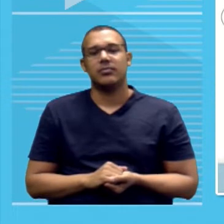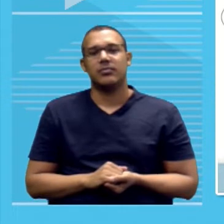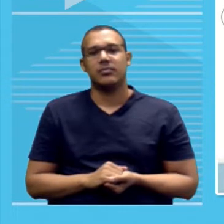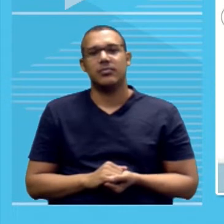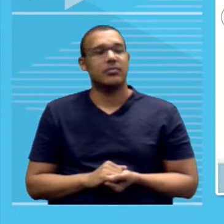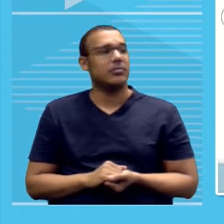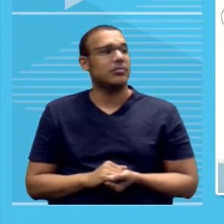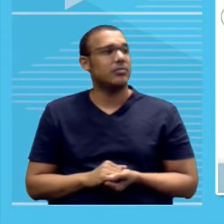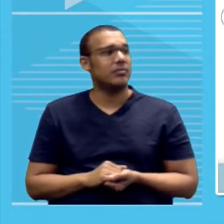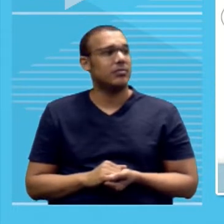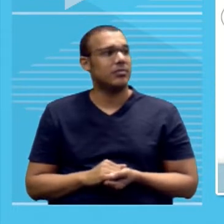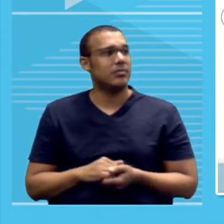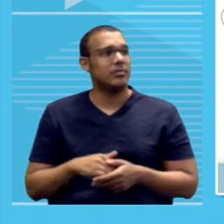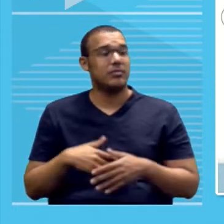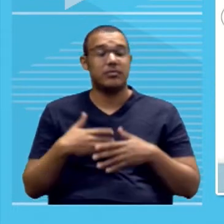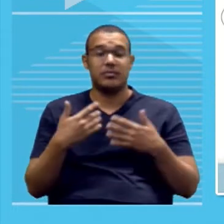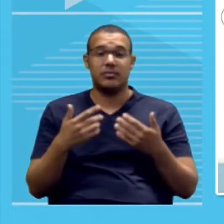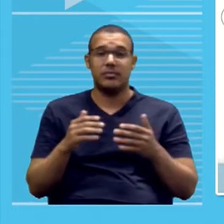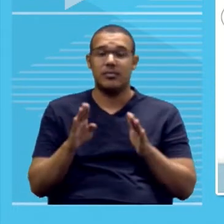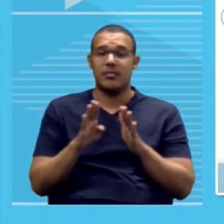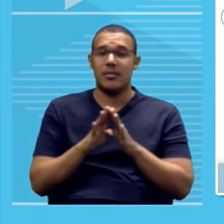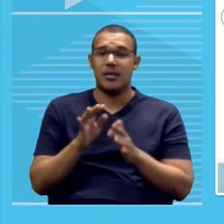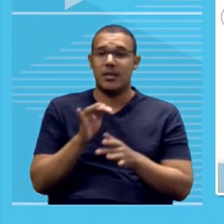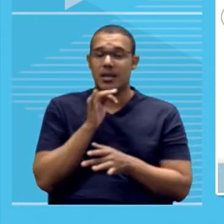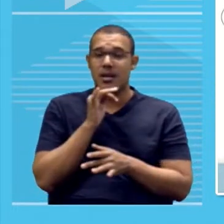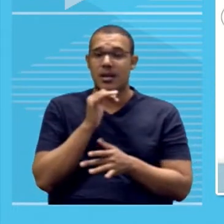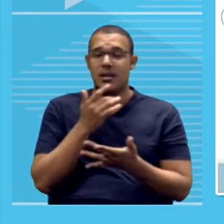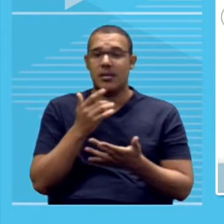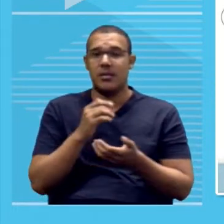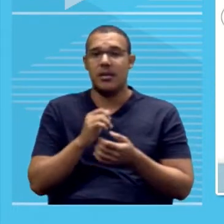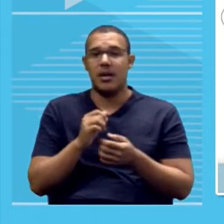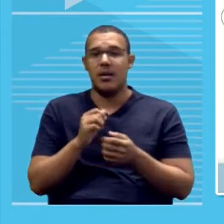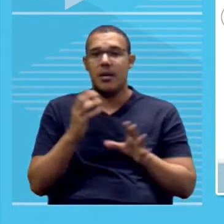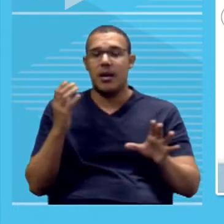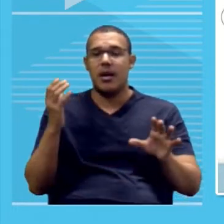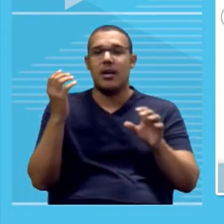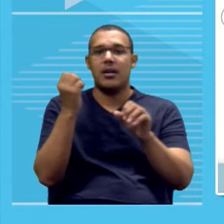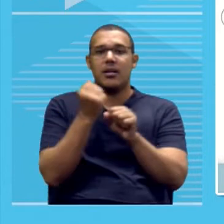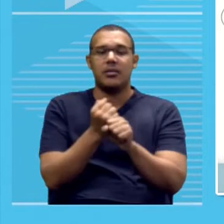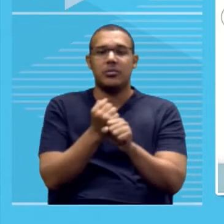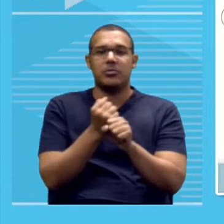E aí, por exemplo, a gente pode usar essa ideia para calcular